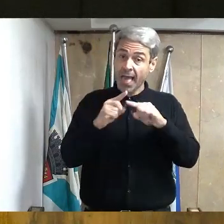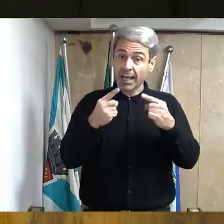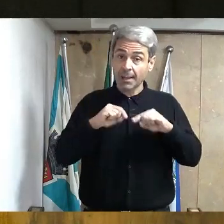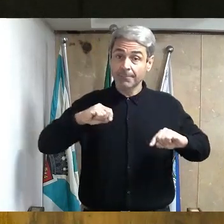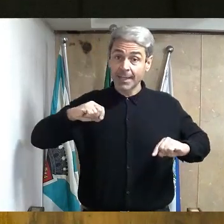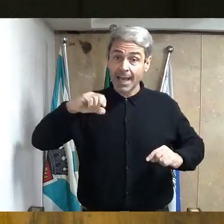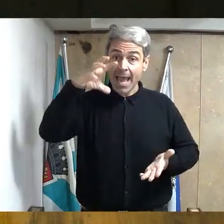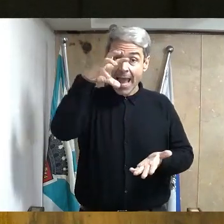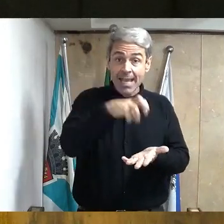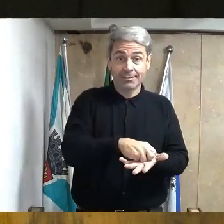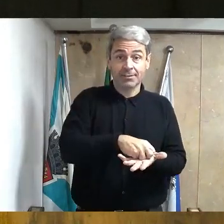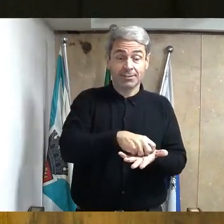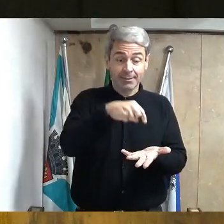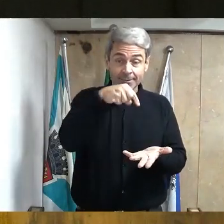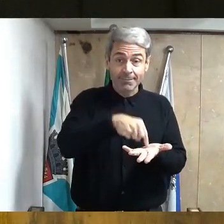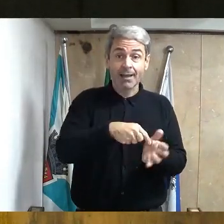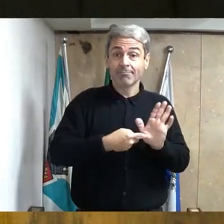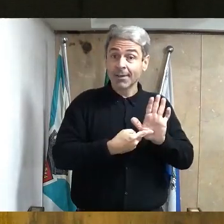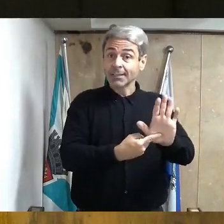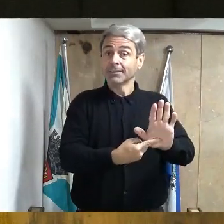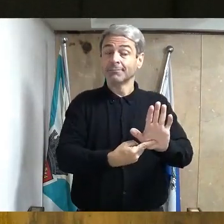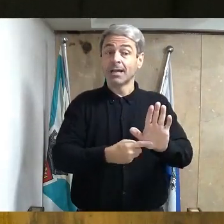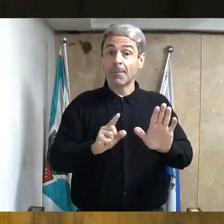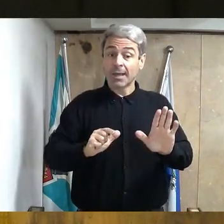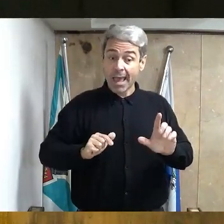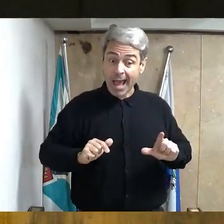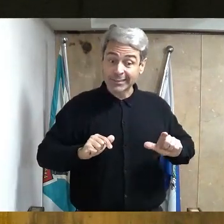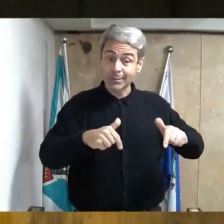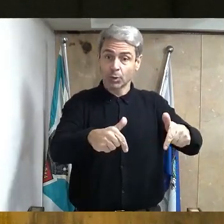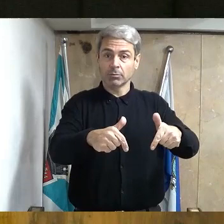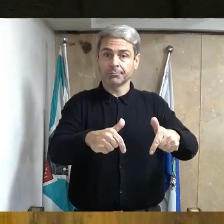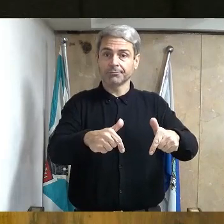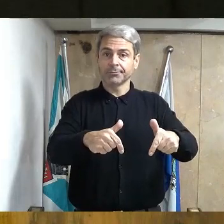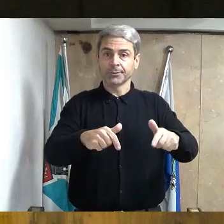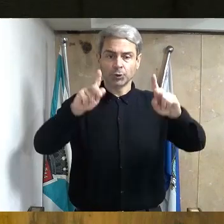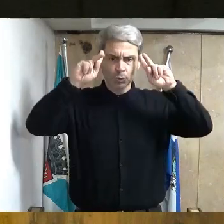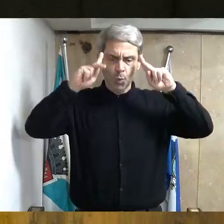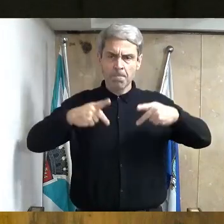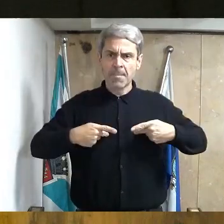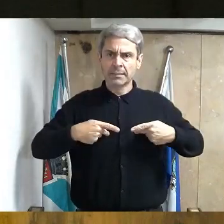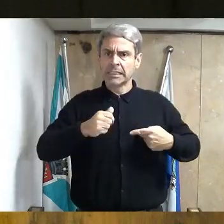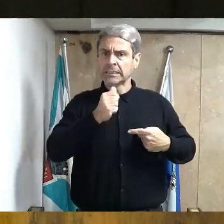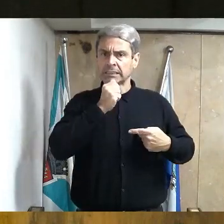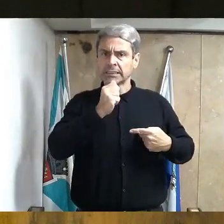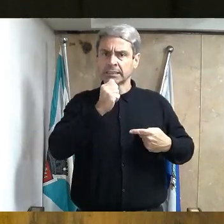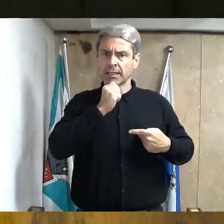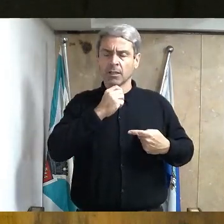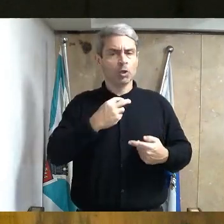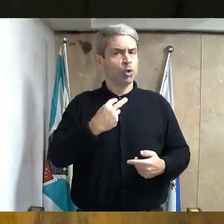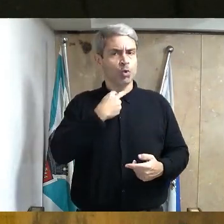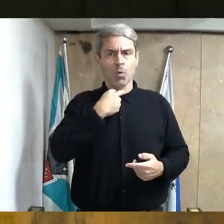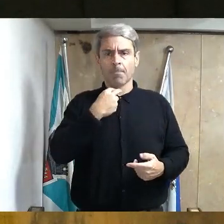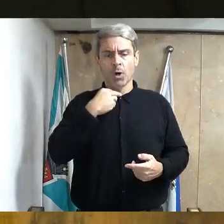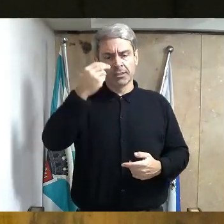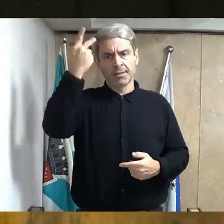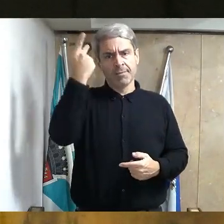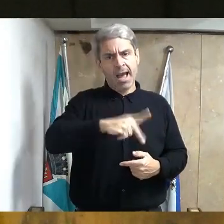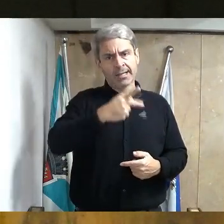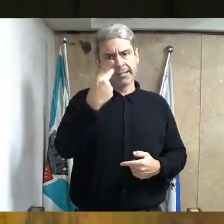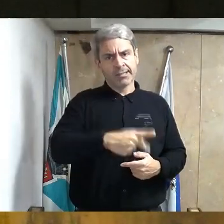que essas ações desumanas, cruéis, é inaceitável aqui no nosso